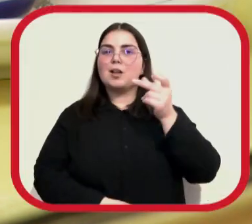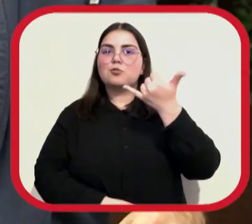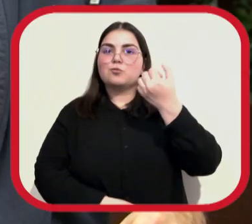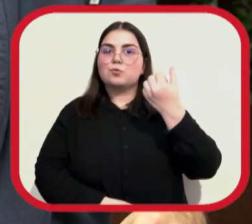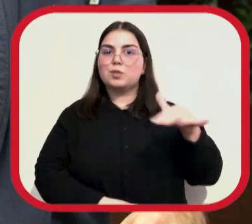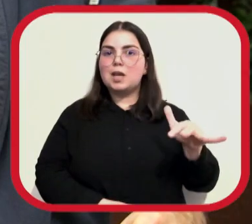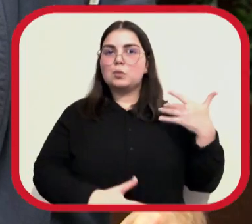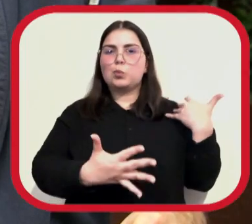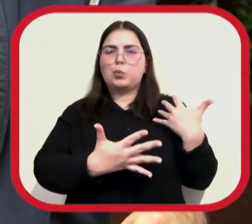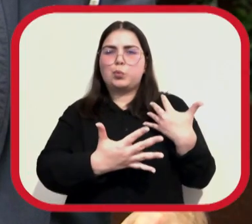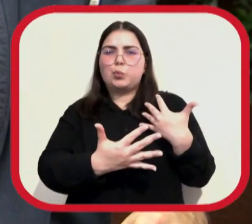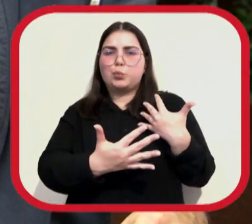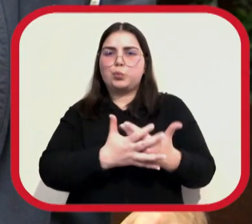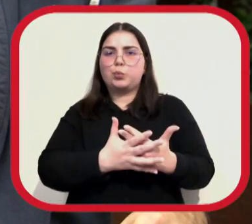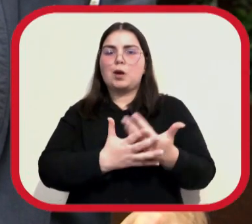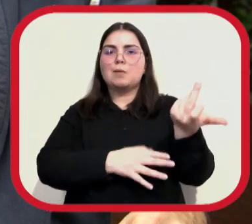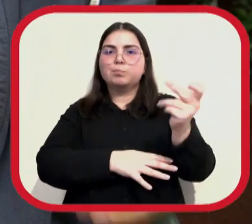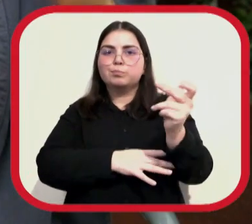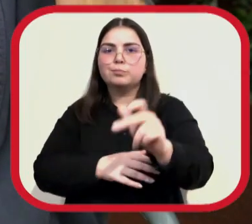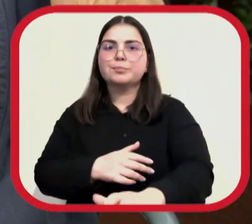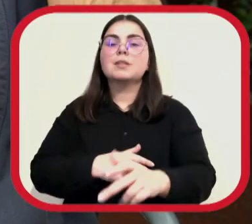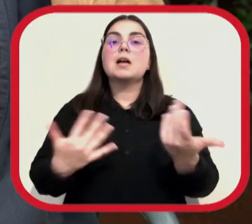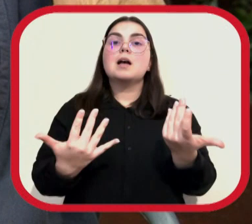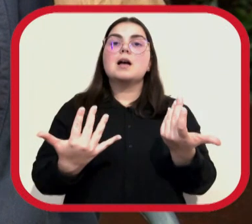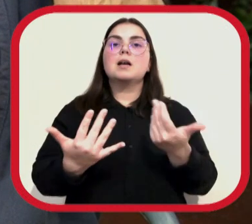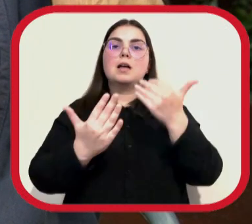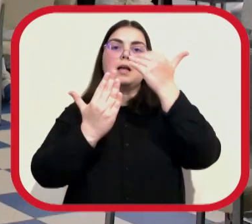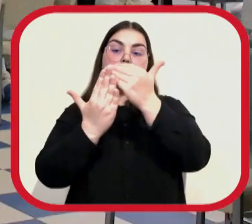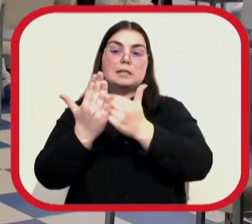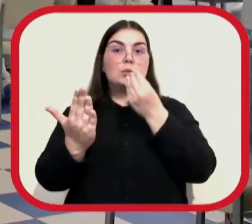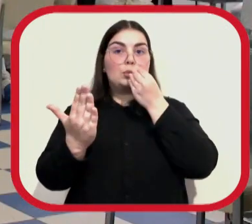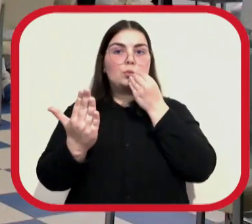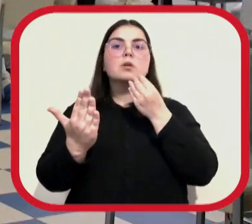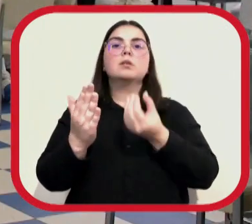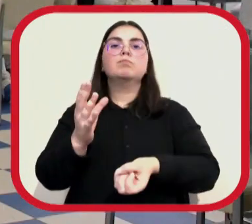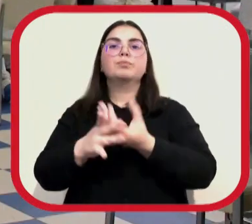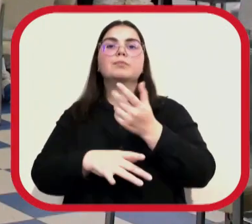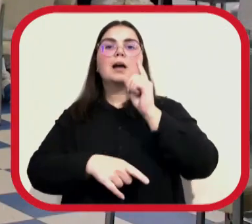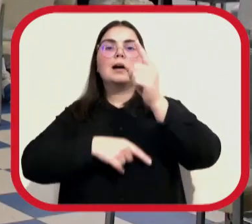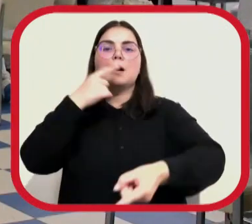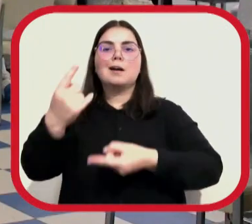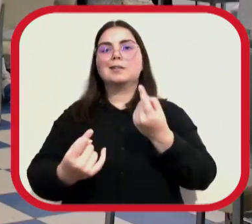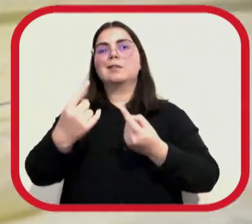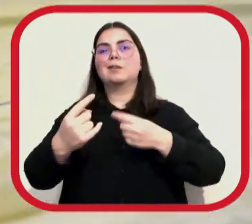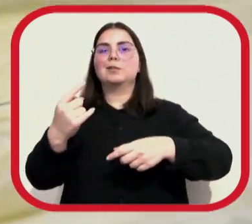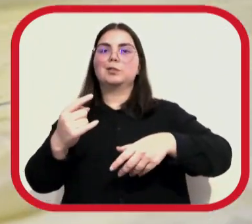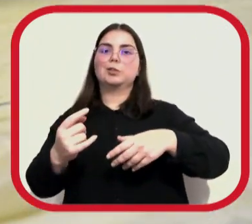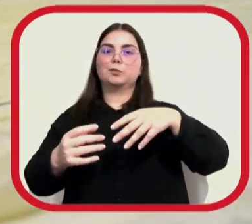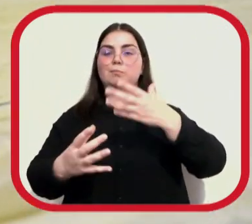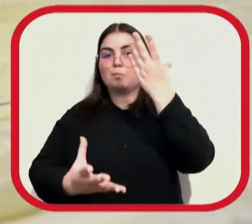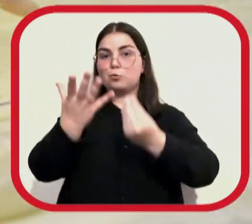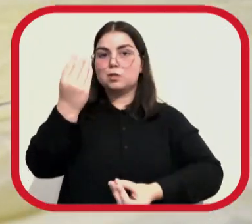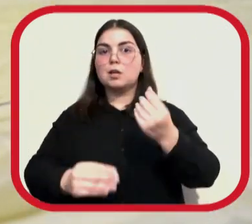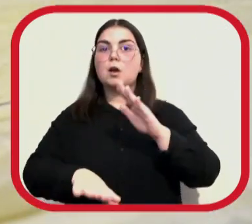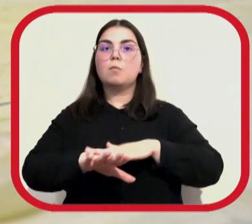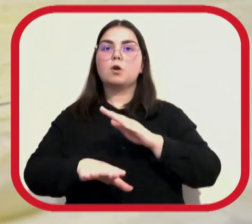São quase 200 anos, muito se passou. A receita tem origem, como disse, no Mosteiro dos Jerónimos e foi